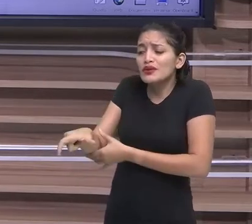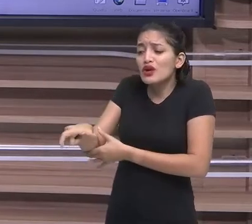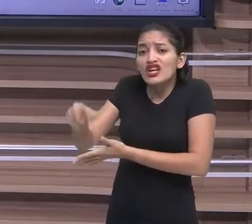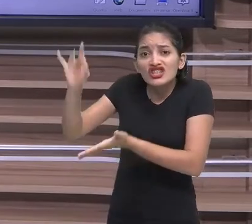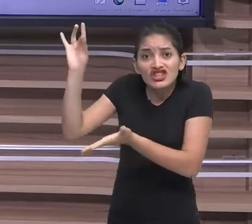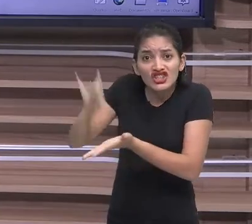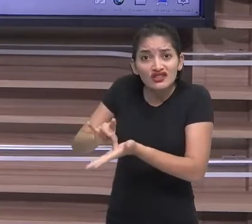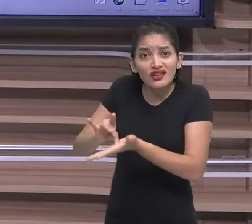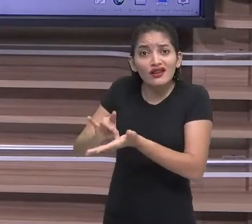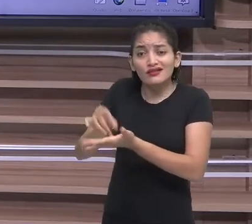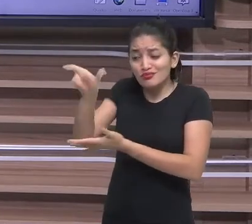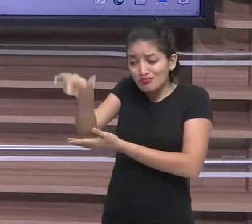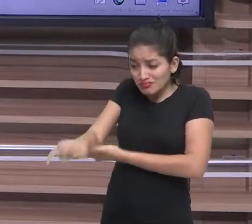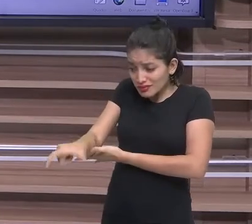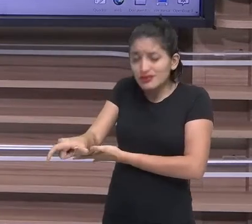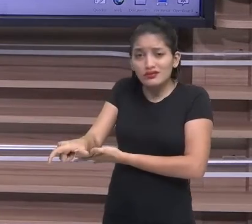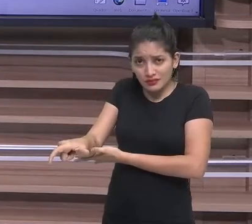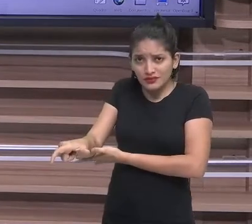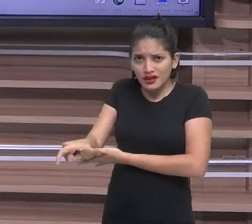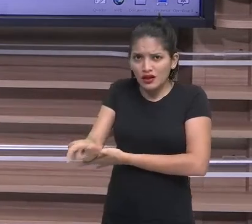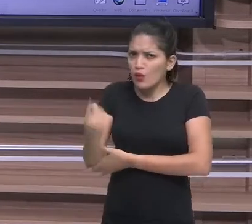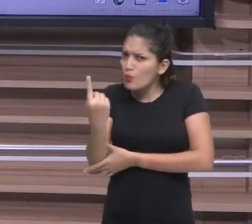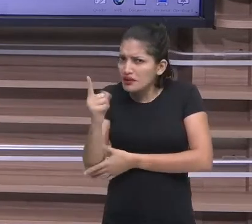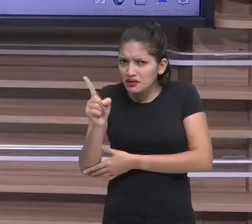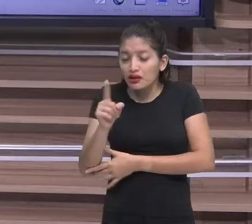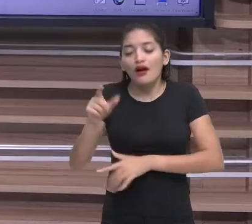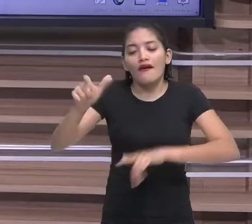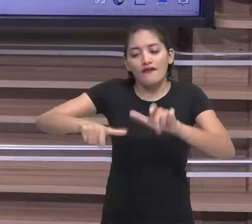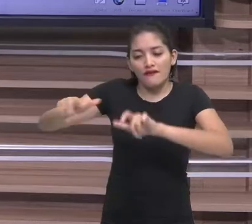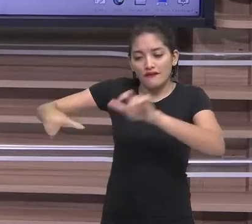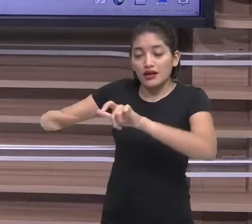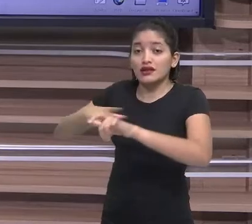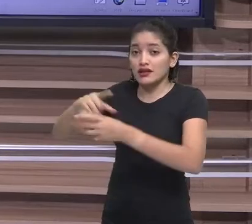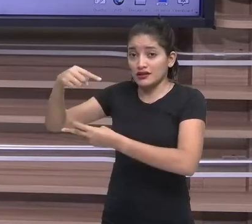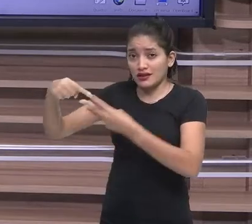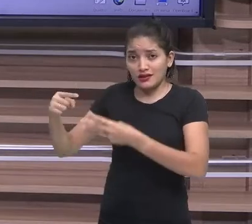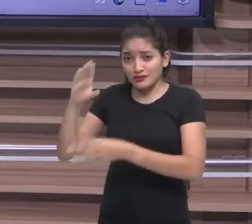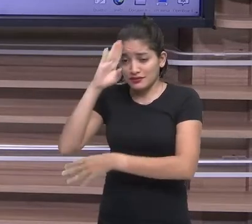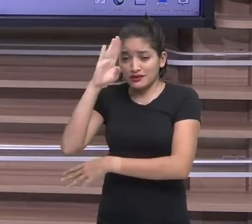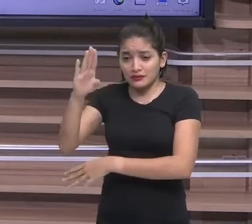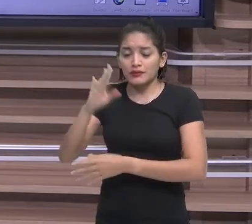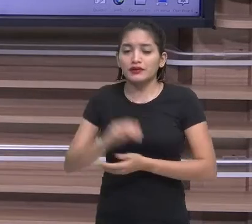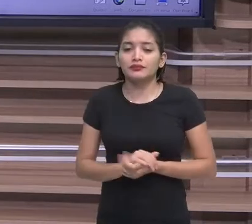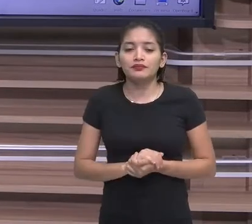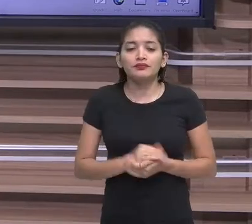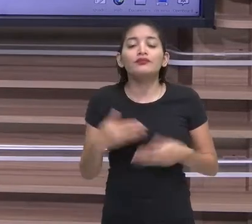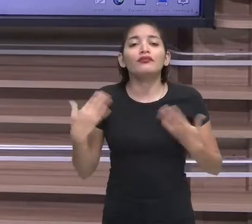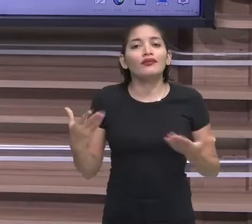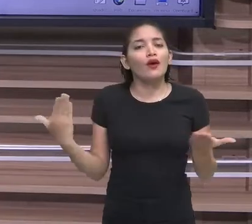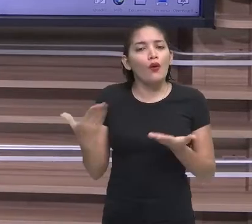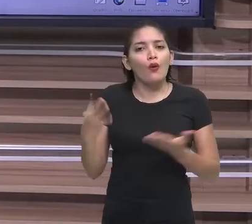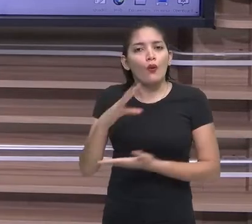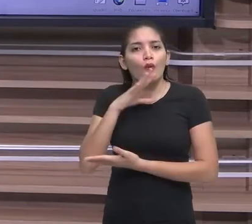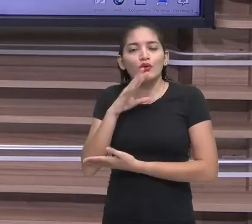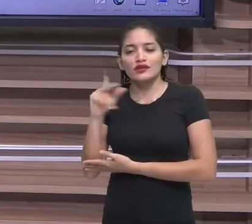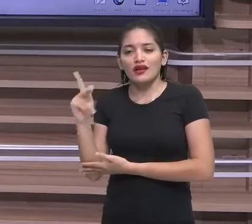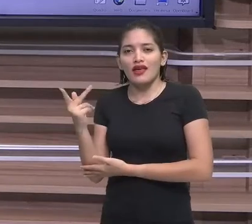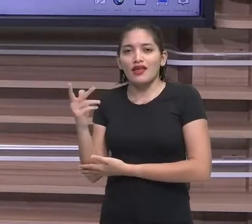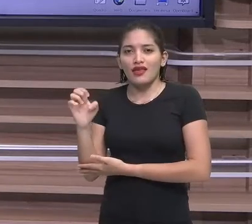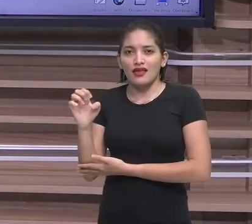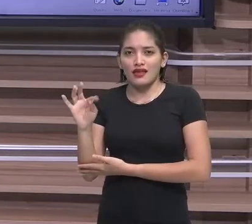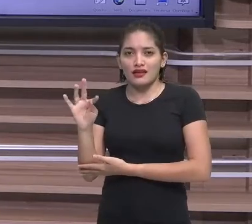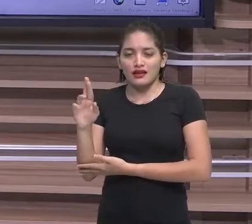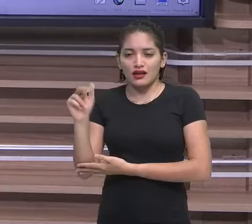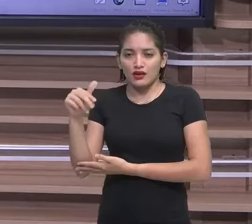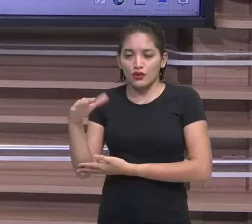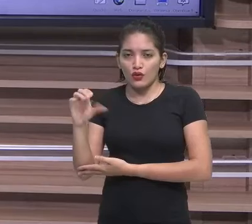verdade, trata-se de uma pessoa. Uma não, várias, não é? Nós temos os 3 principais que nós vamos falar. Então, vamos conhecer os heterônimos. Eles